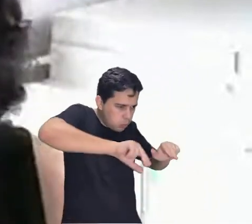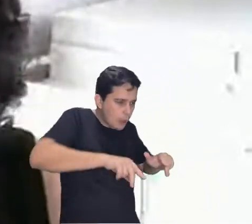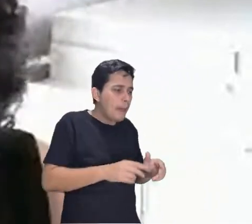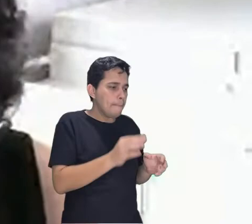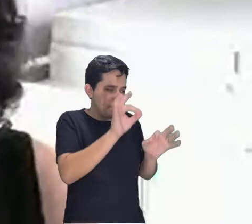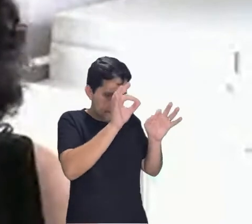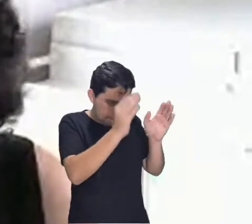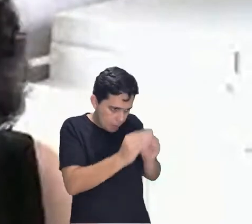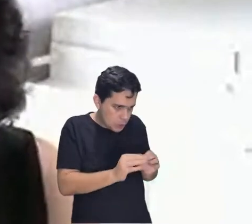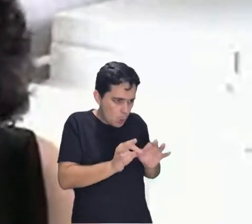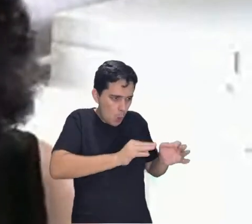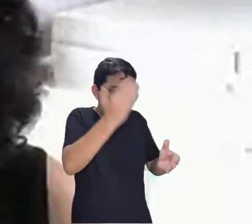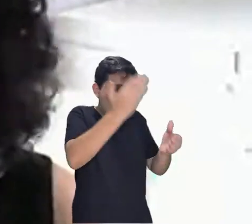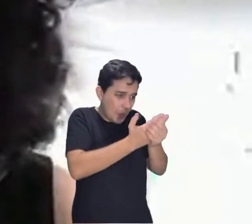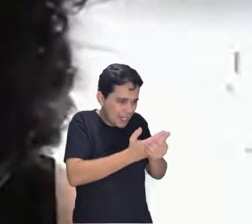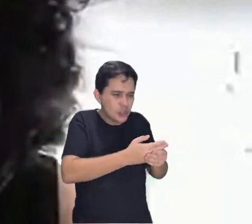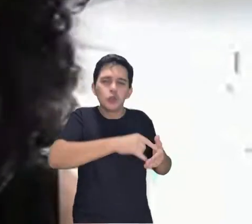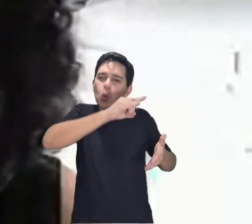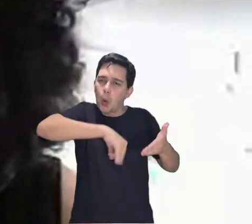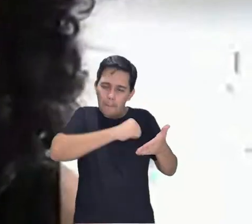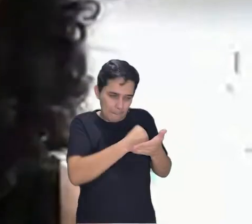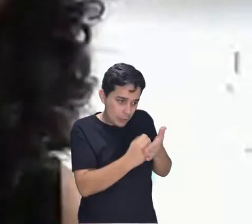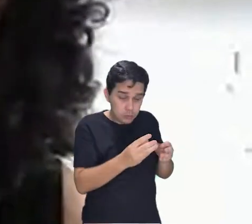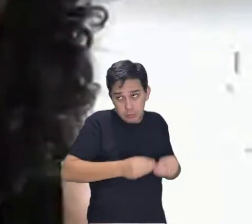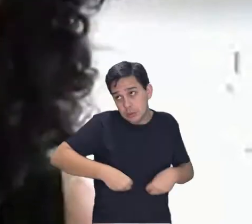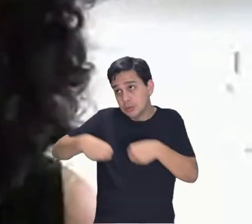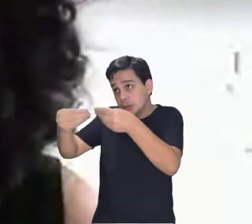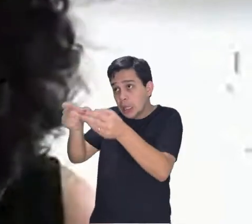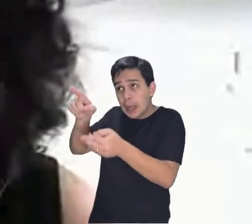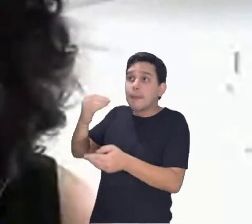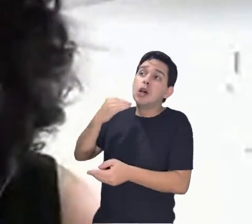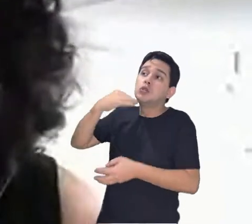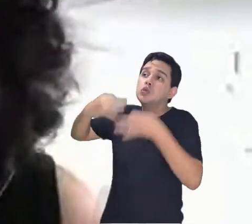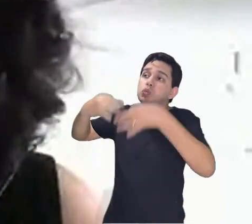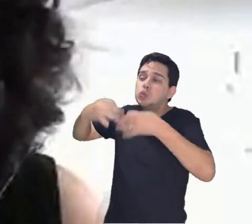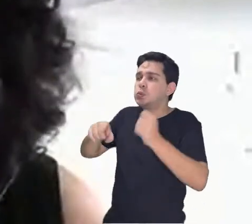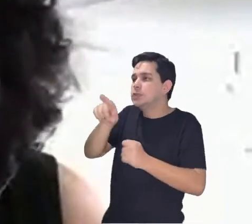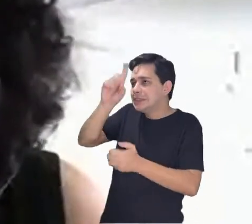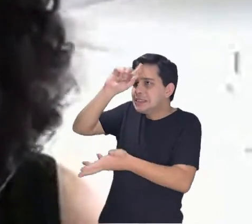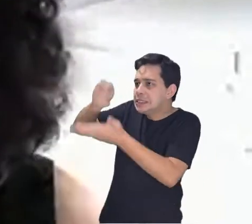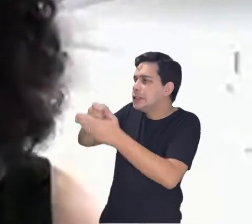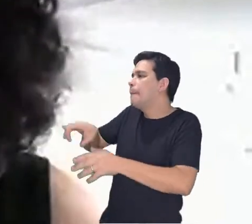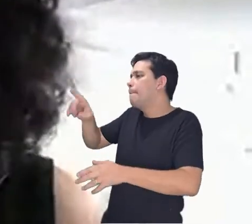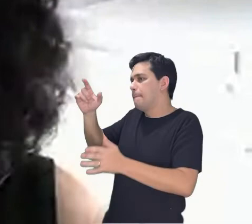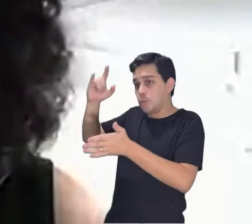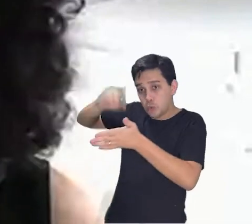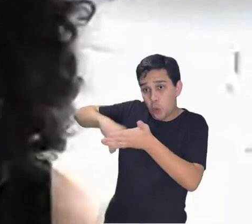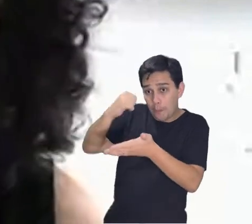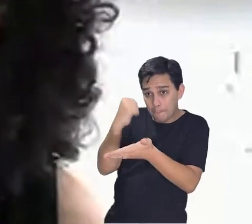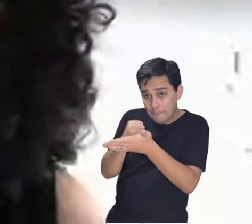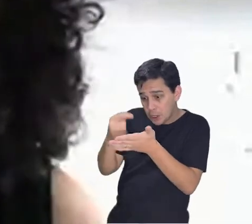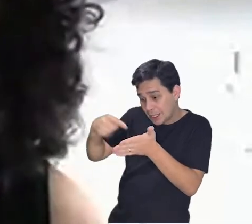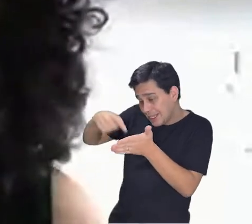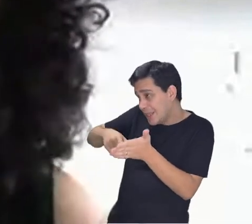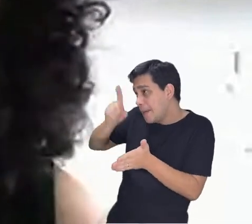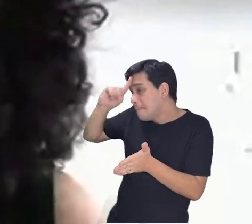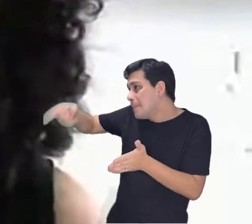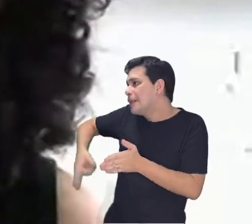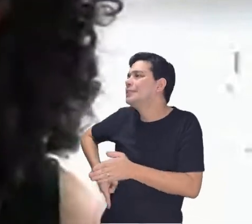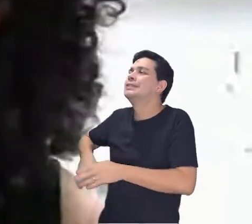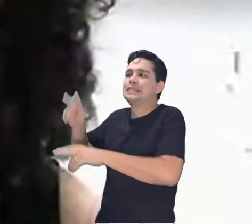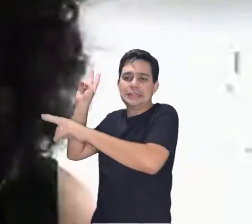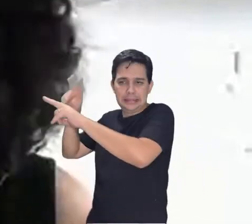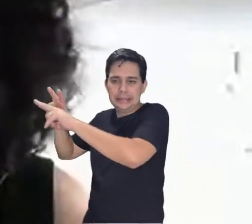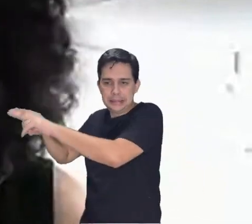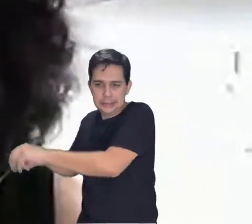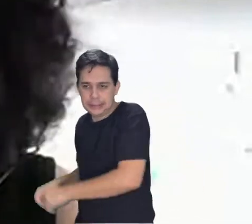foi deflagrada a operação conjunta, né, do Ministério Público com a Polícia Civil, e nós conseguimos cumprir 2 mandados de prisão,